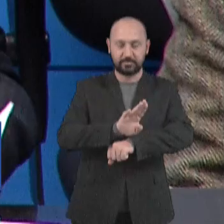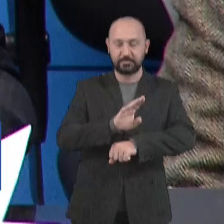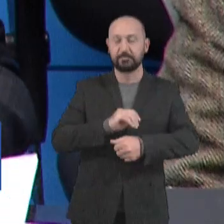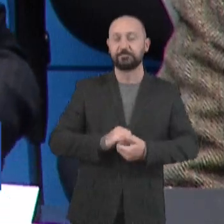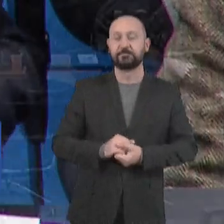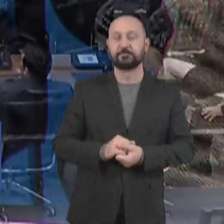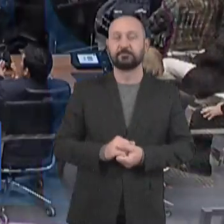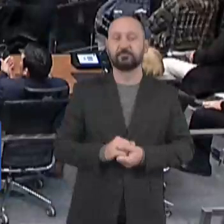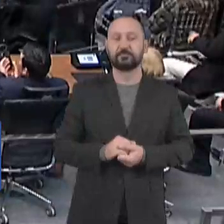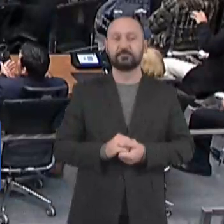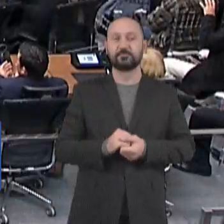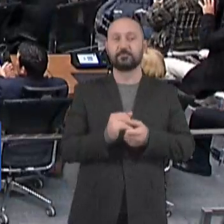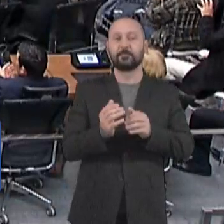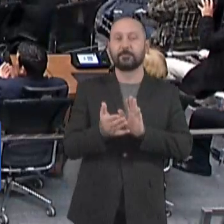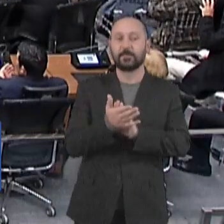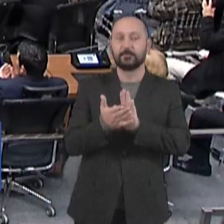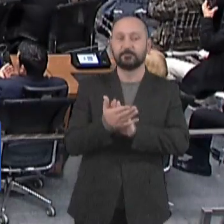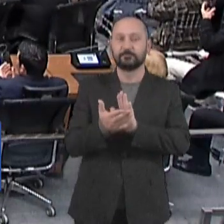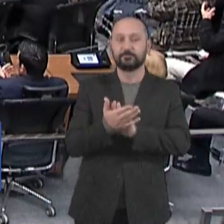MS.